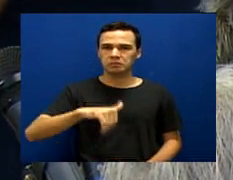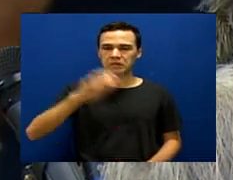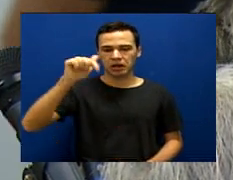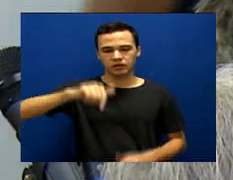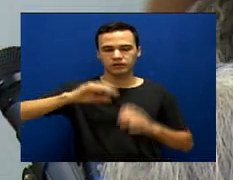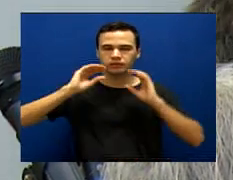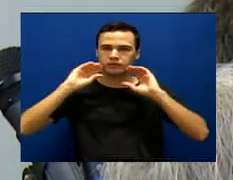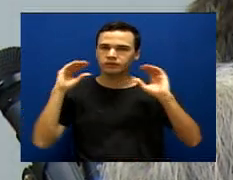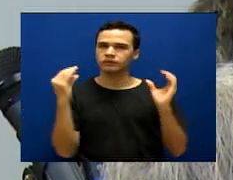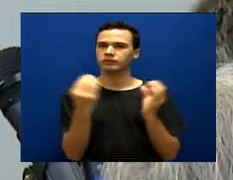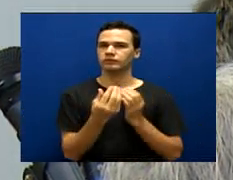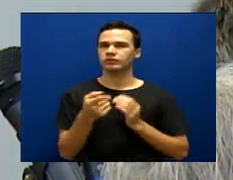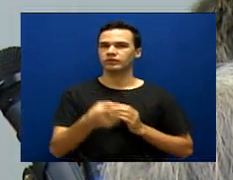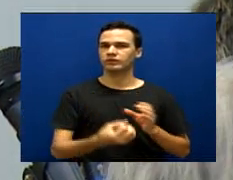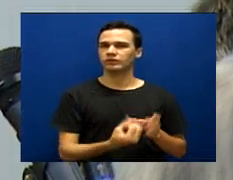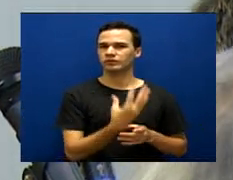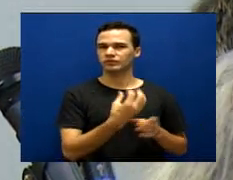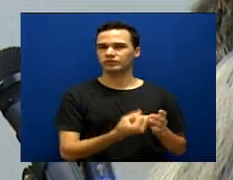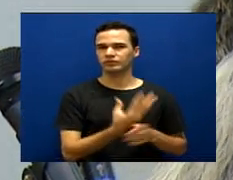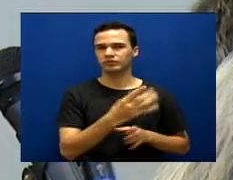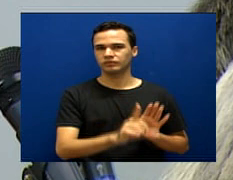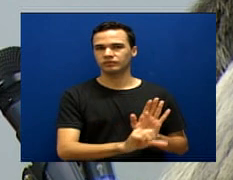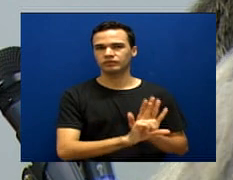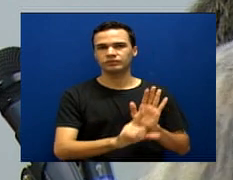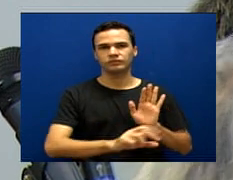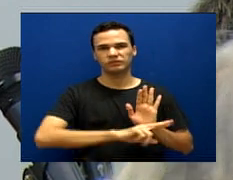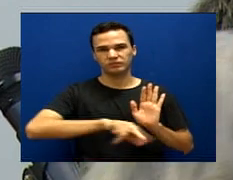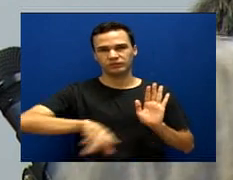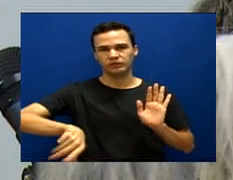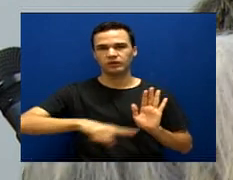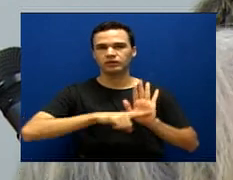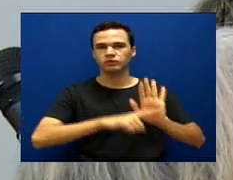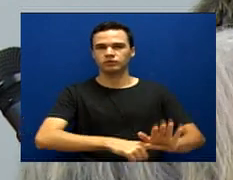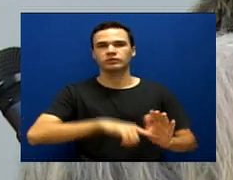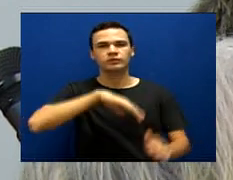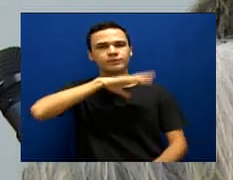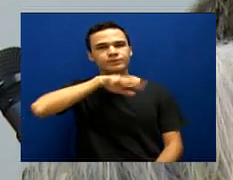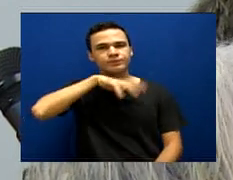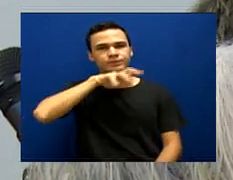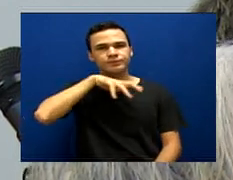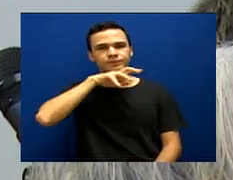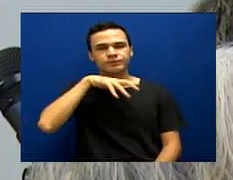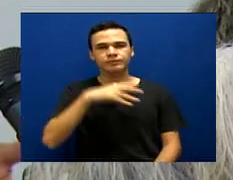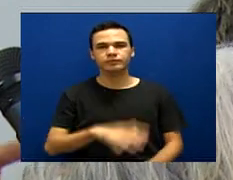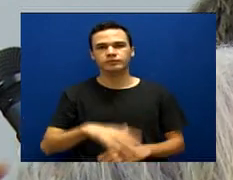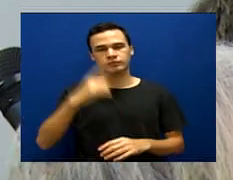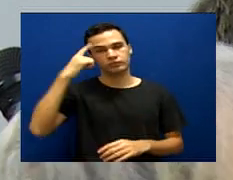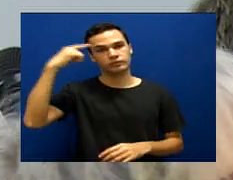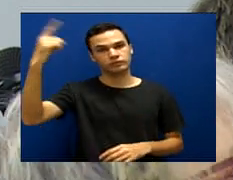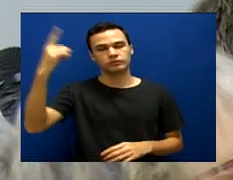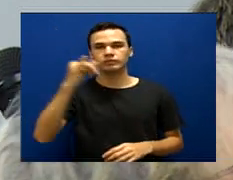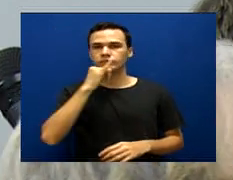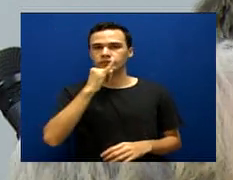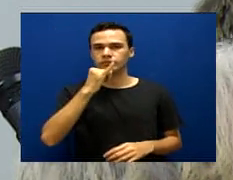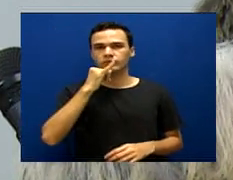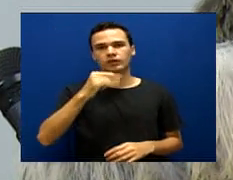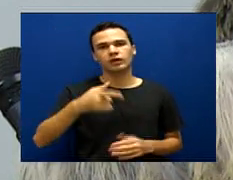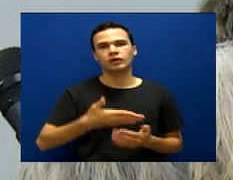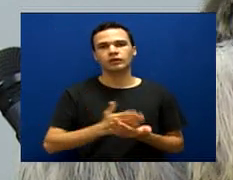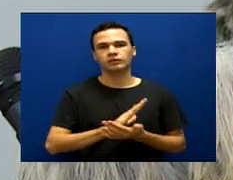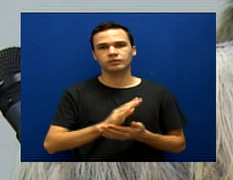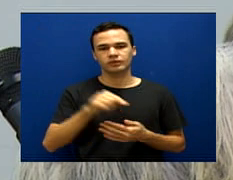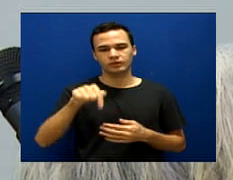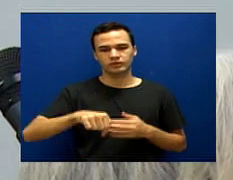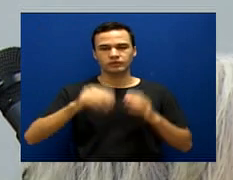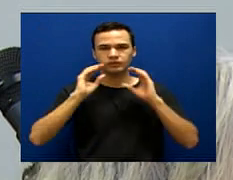Câmara Municipal na formulação de leis em defesa dos direitos dos animais. Quero lembrar que, por exemplo, foi aprovada